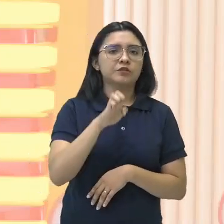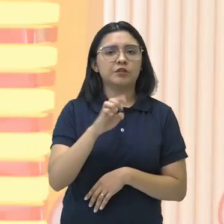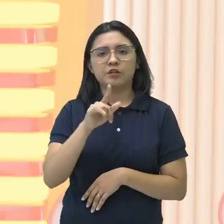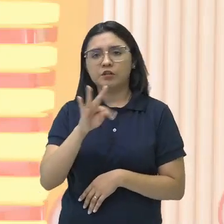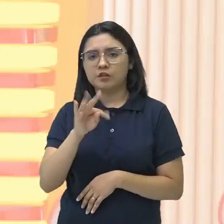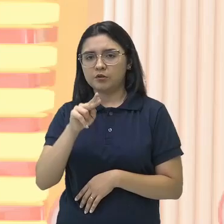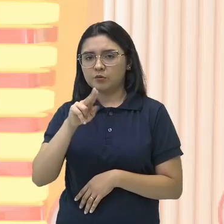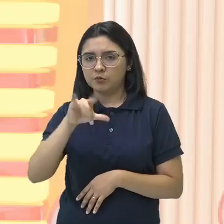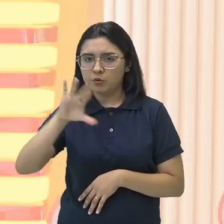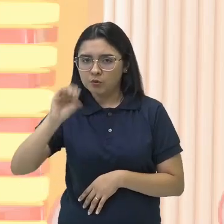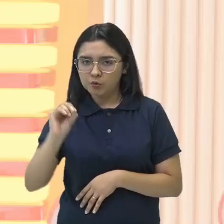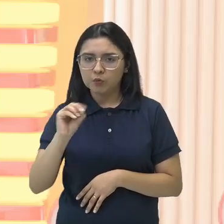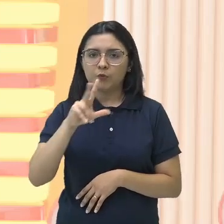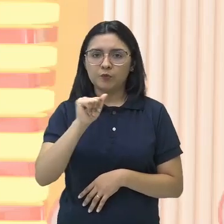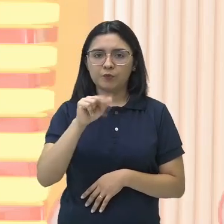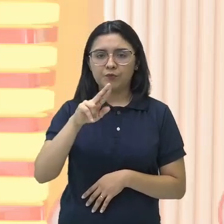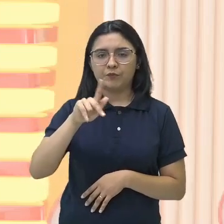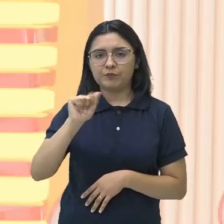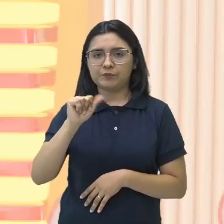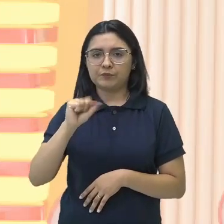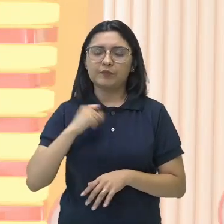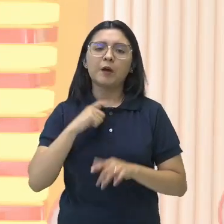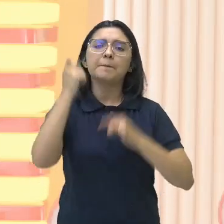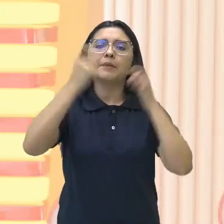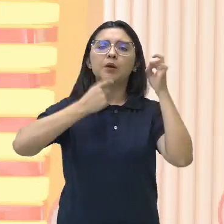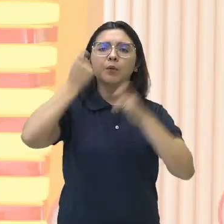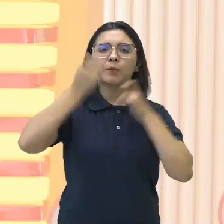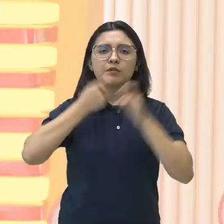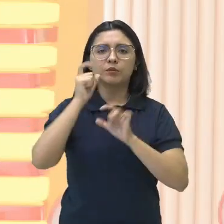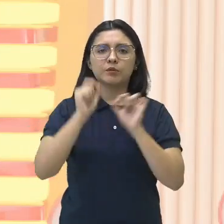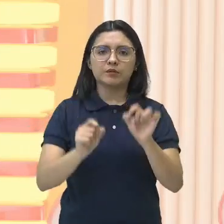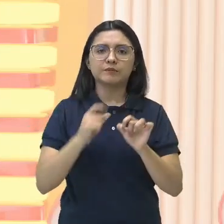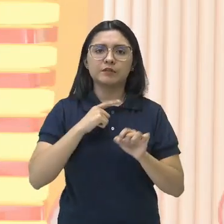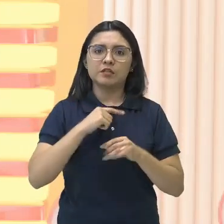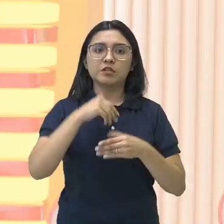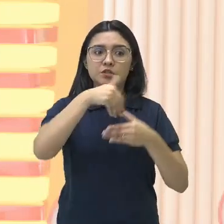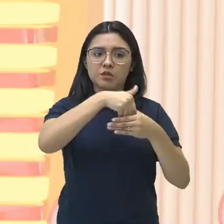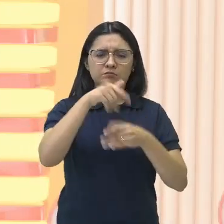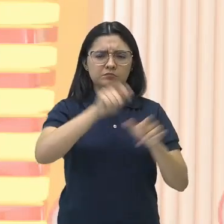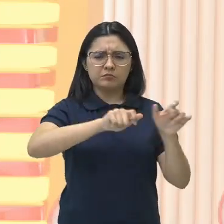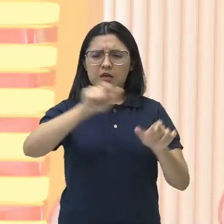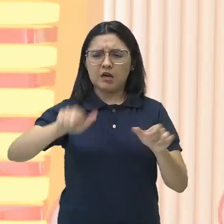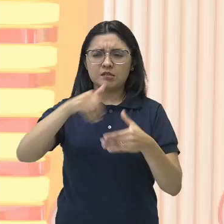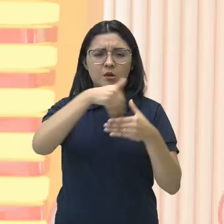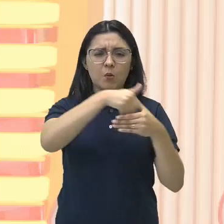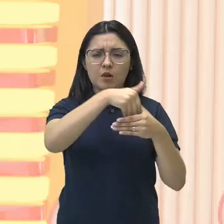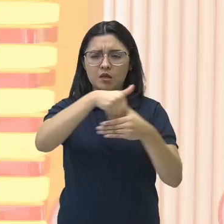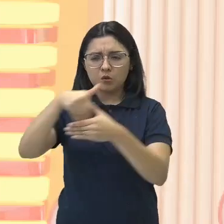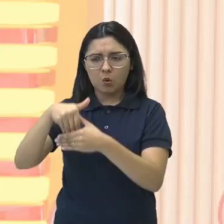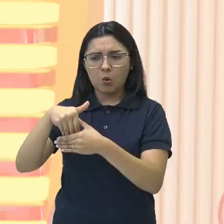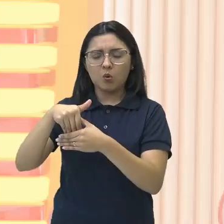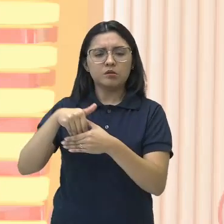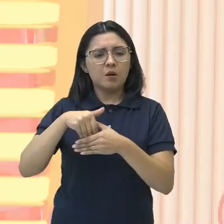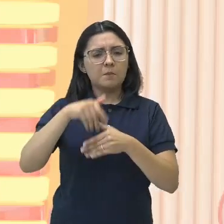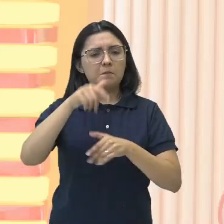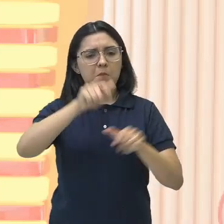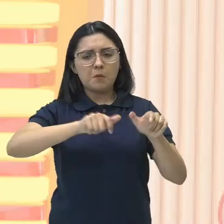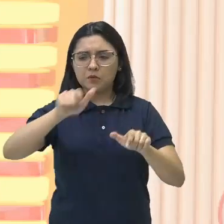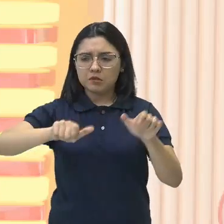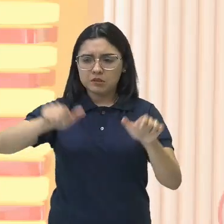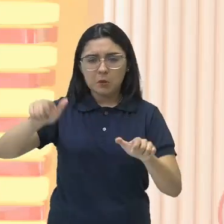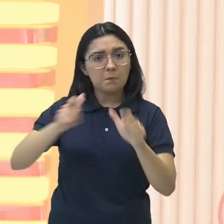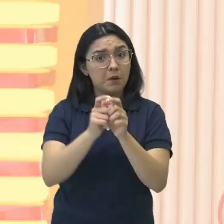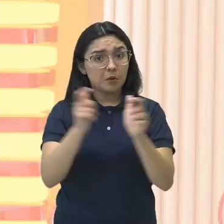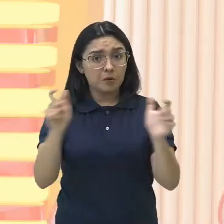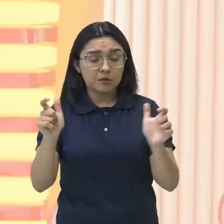com uma preocupação nesse sentido de são eleitores, são pessoas que estão aqui, né, são população, a maioria da